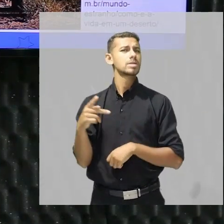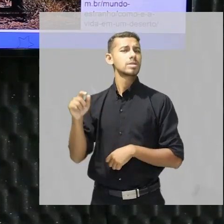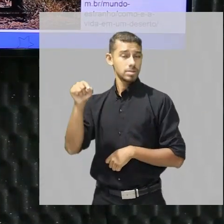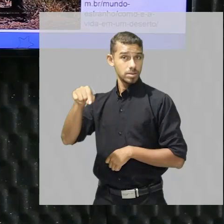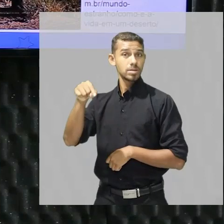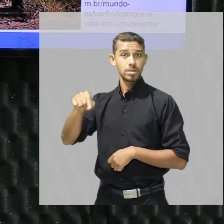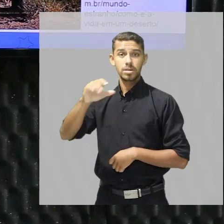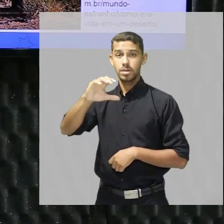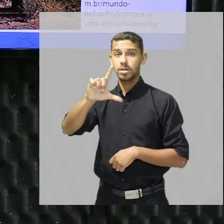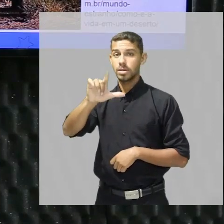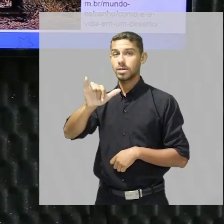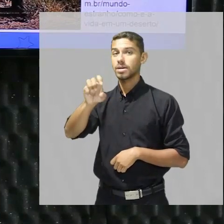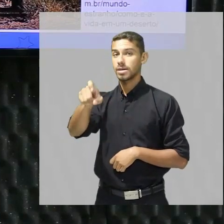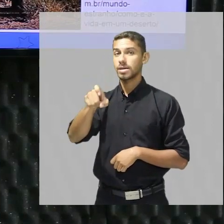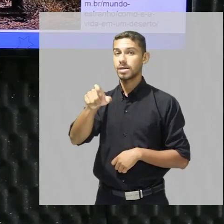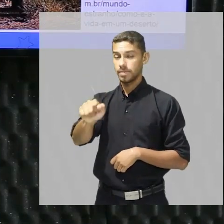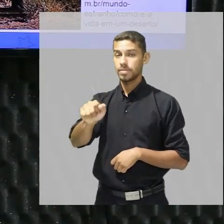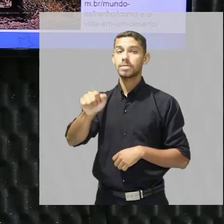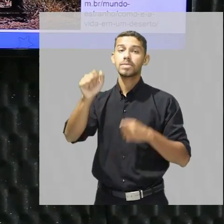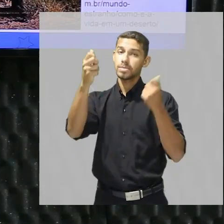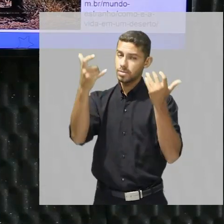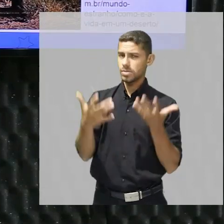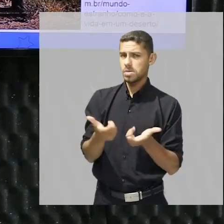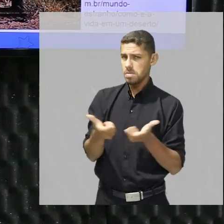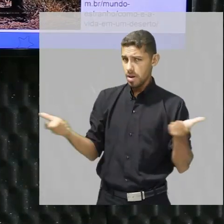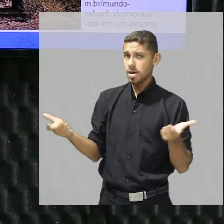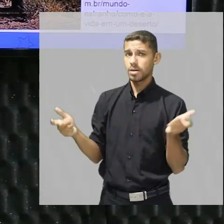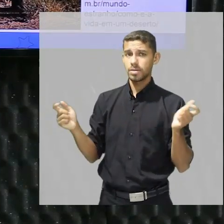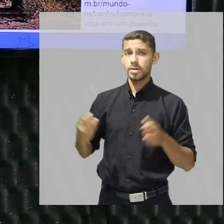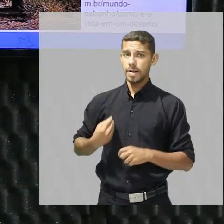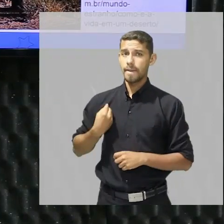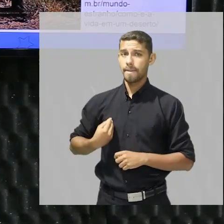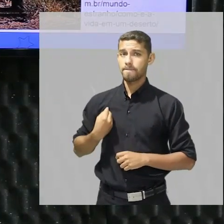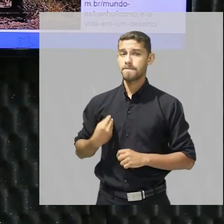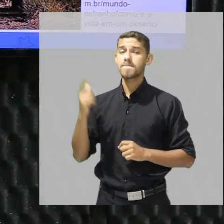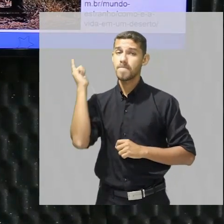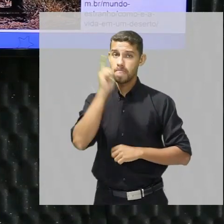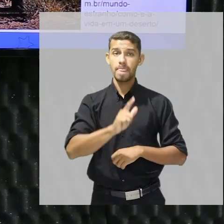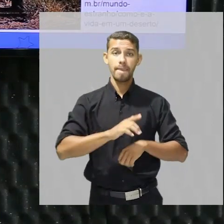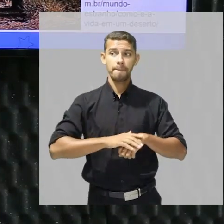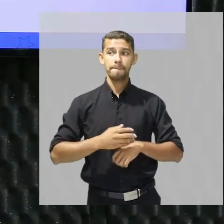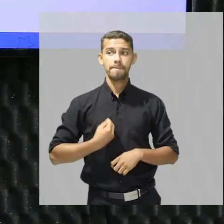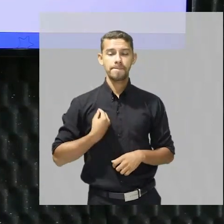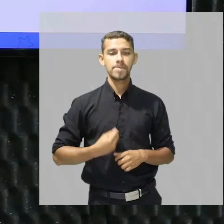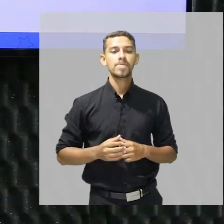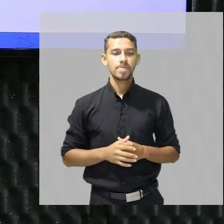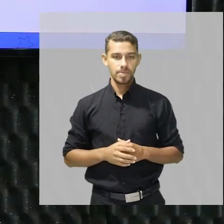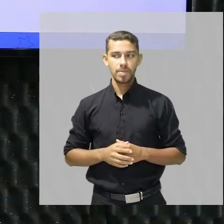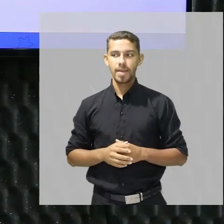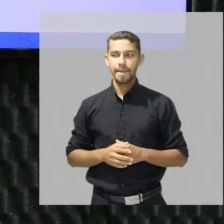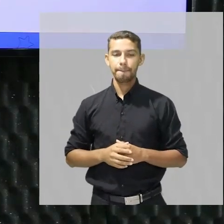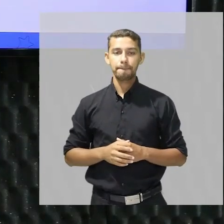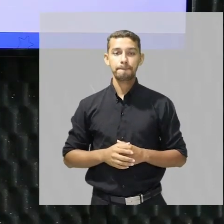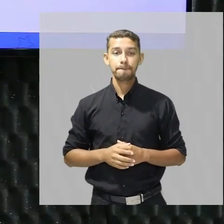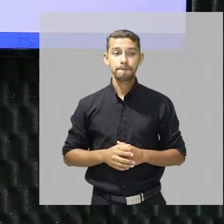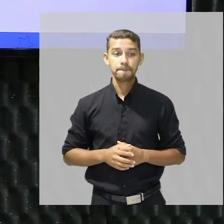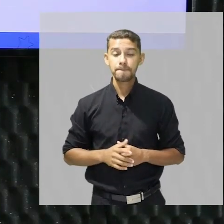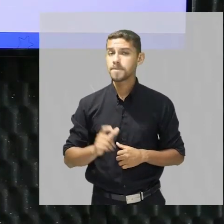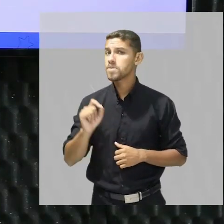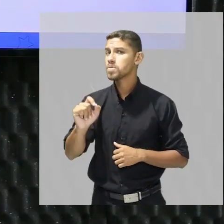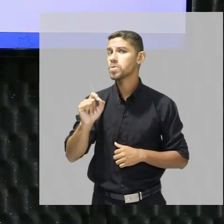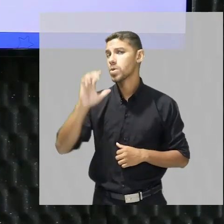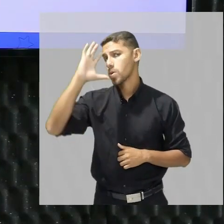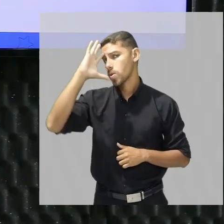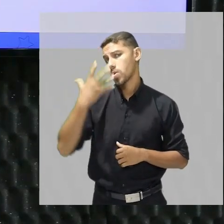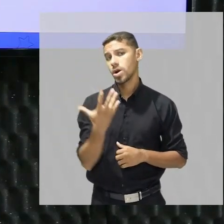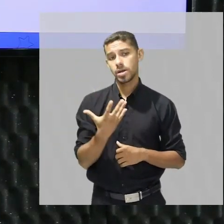porque dentro dessas condições é o máximo que esse ambiente pode suportar de seres vivos, tá, gente? E o que seria